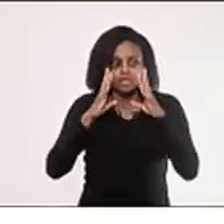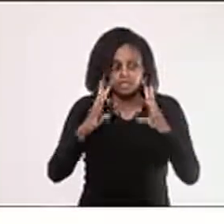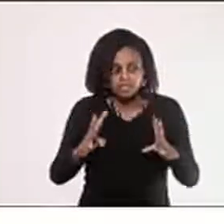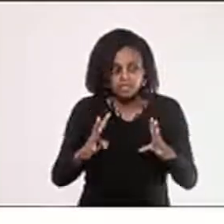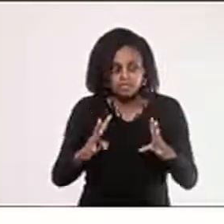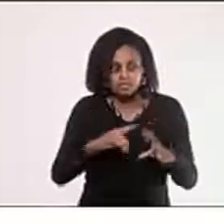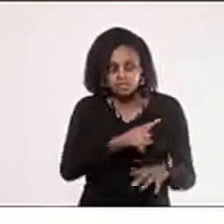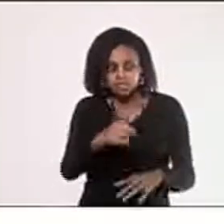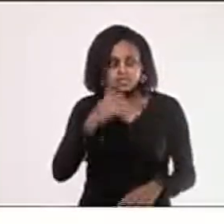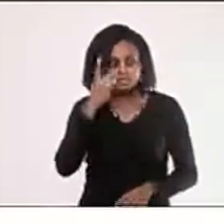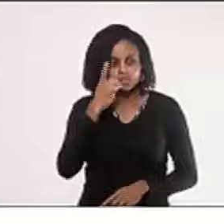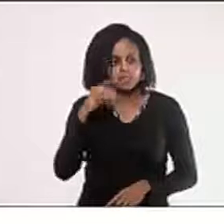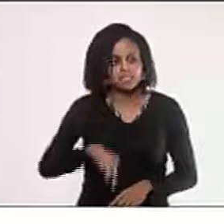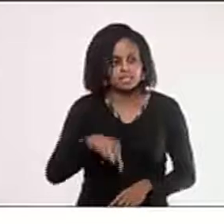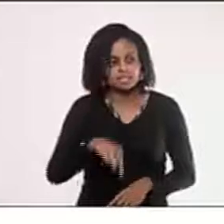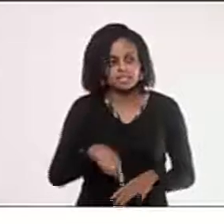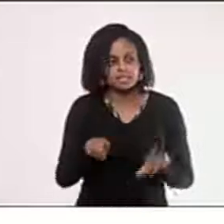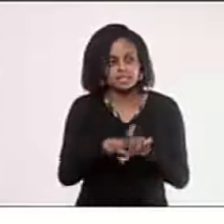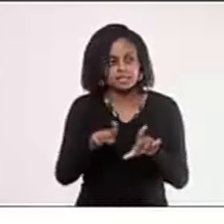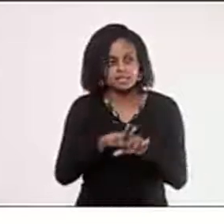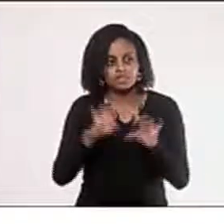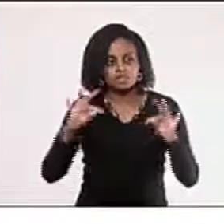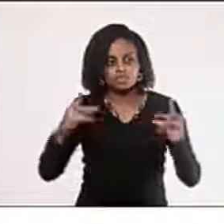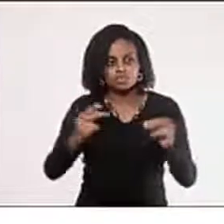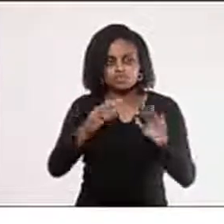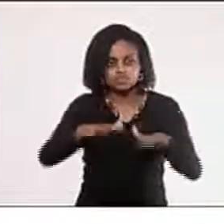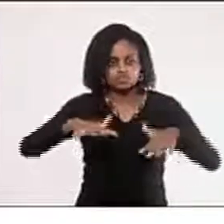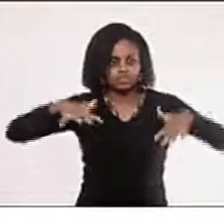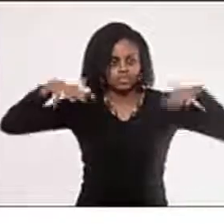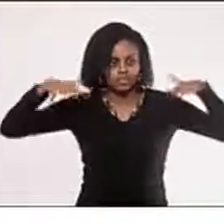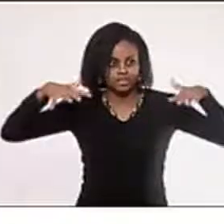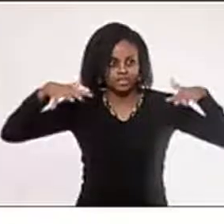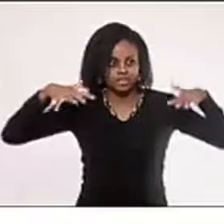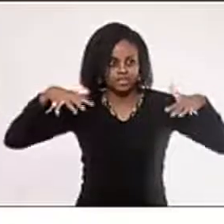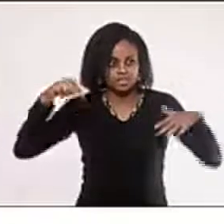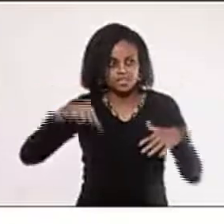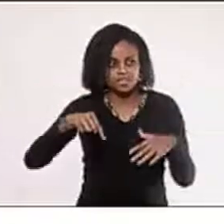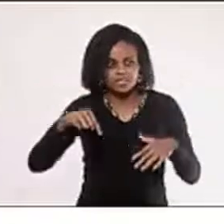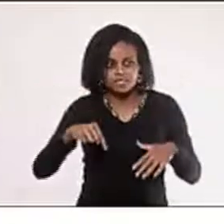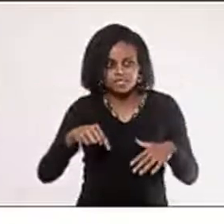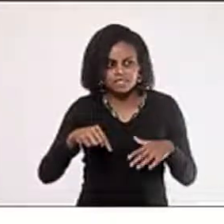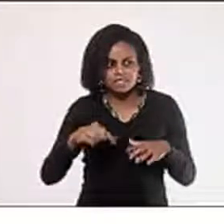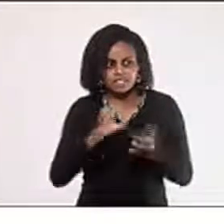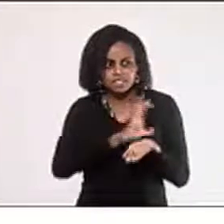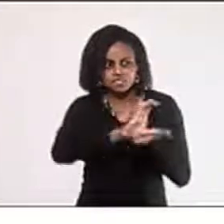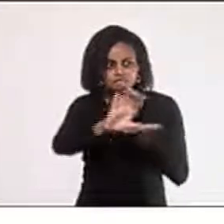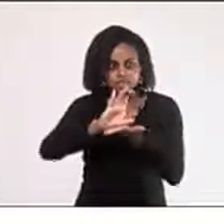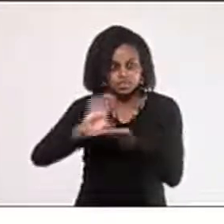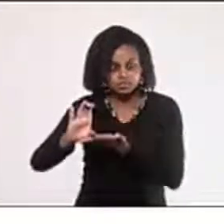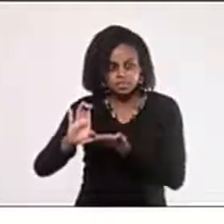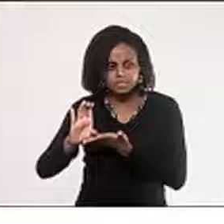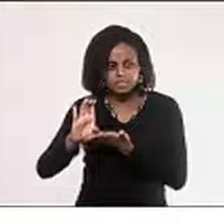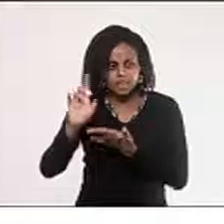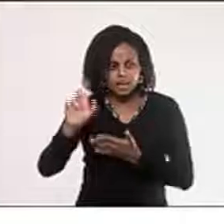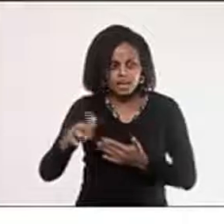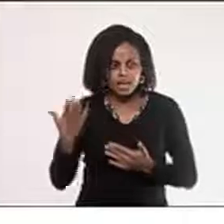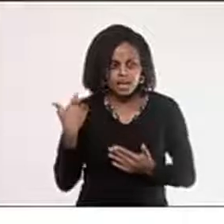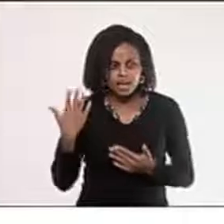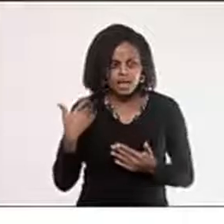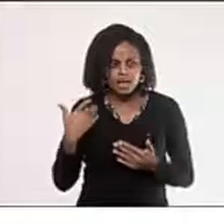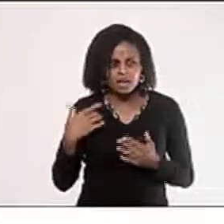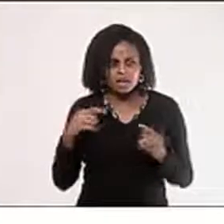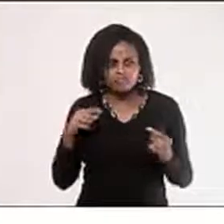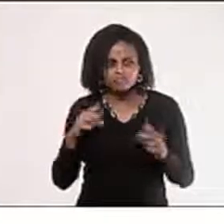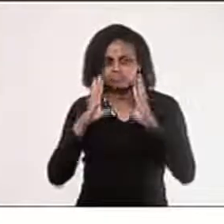nobres deputados da Casa, mas também de todas as galerias, que esses repasses eram feitos diretamente